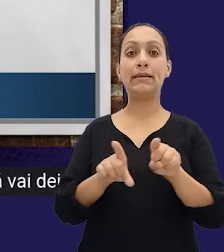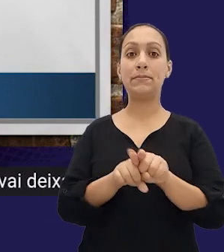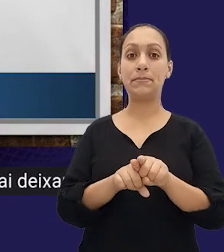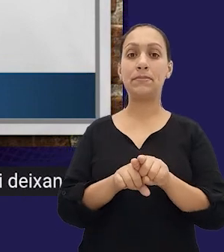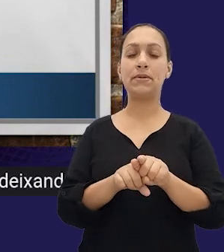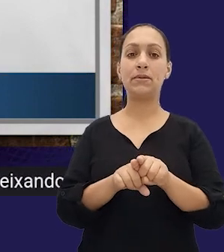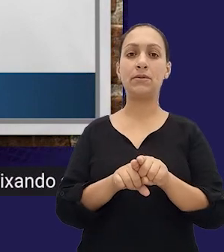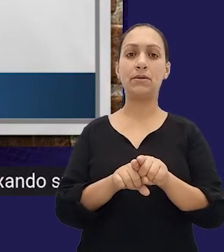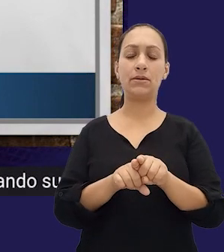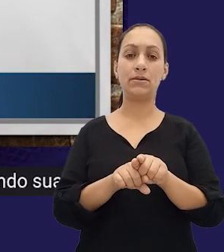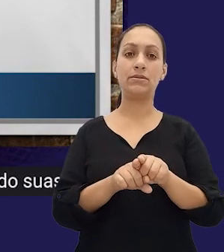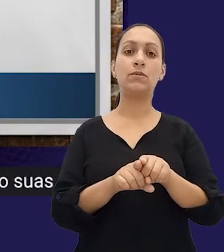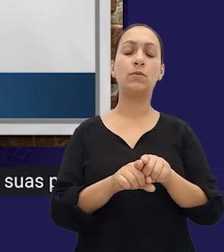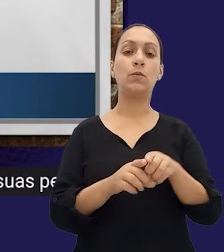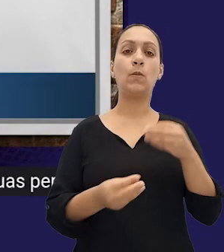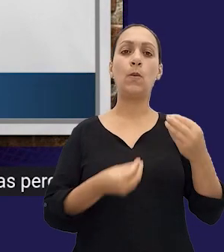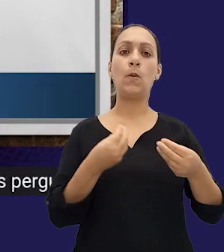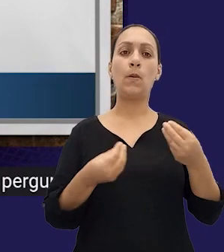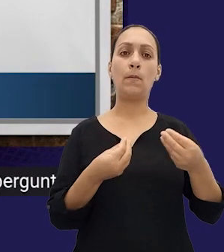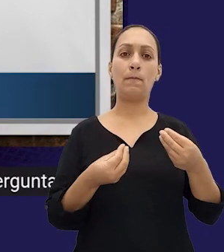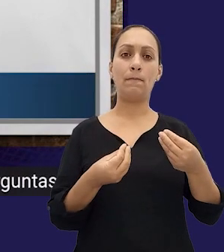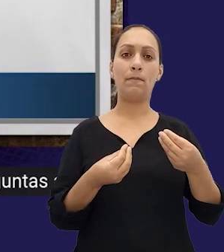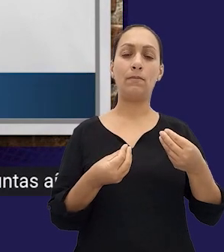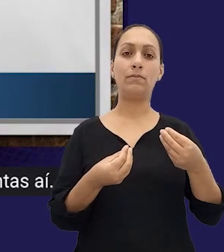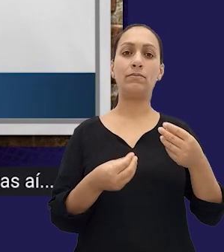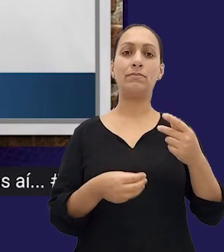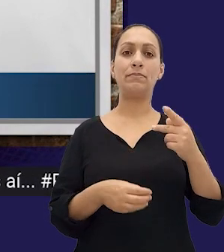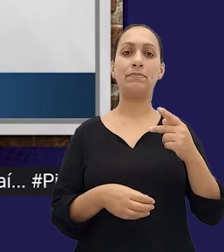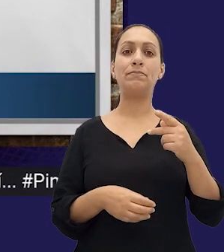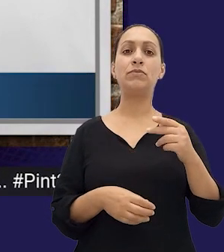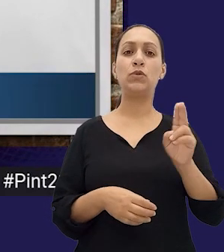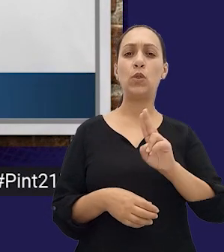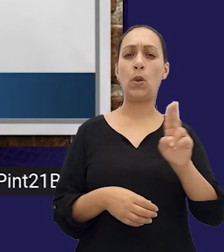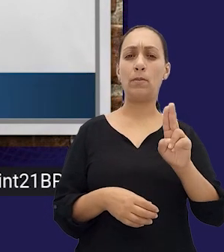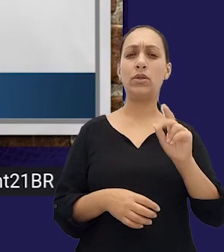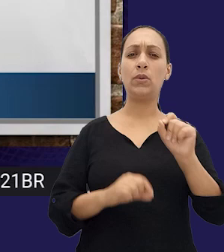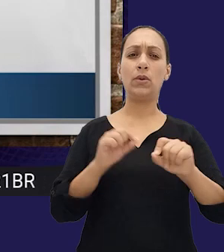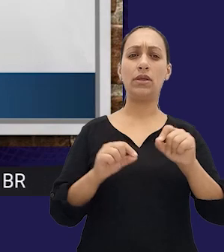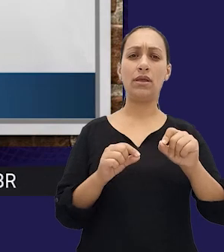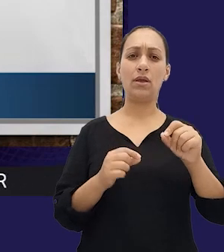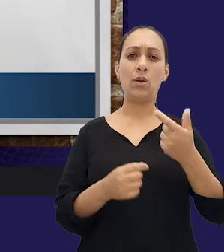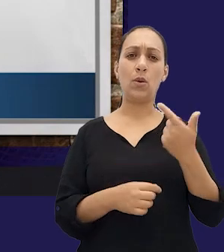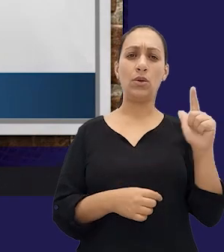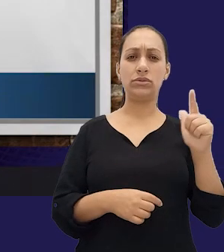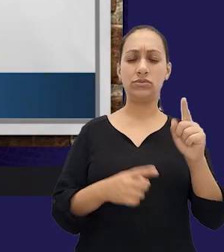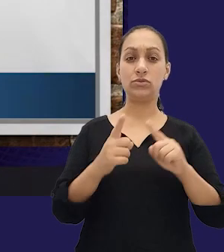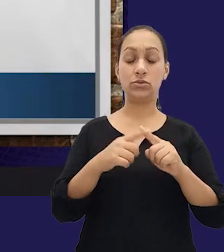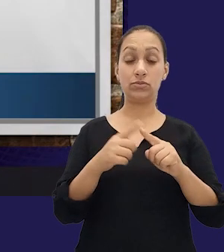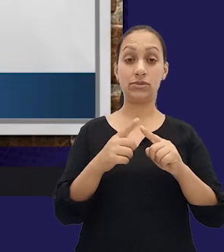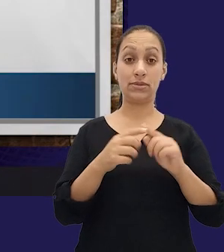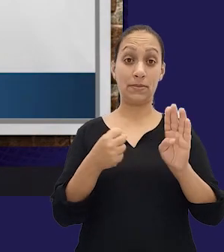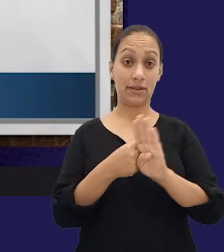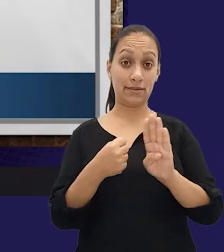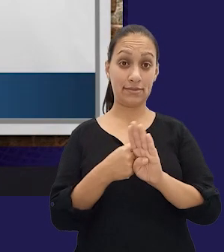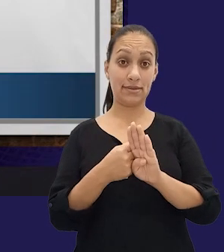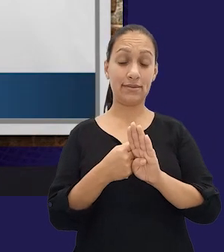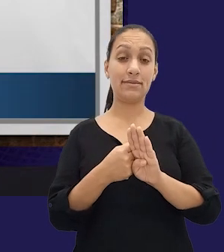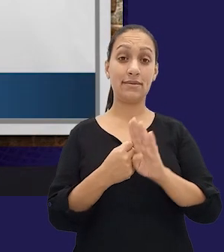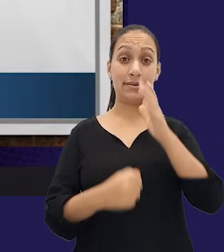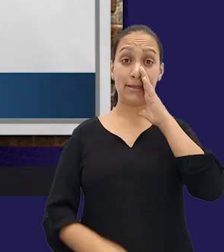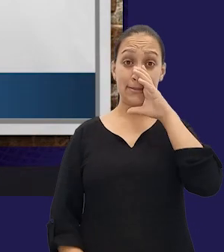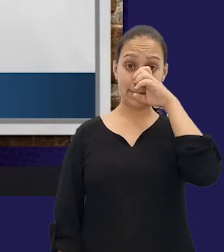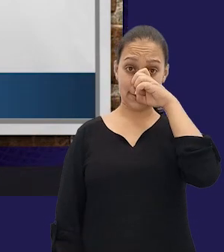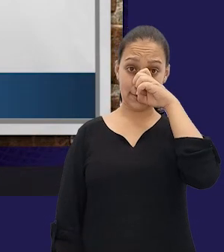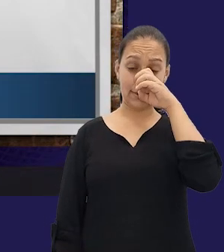também de enterobactérias como Klebsiella pneumoniae, Escherichia coli, entre outras enterobactérias, que também sejam resistentes